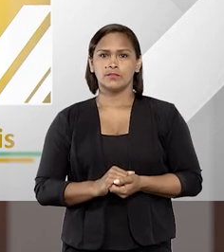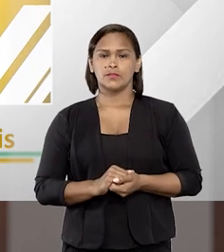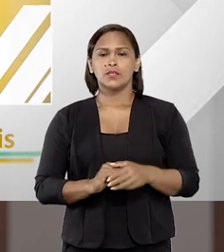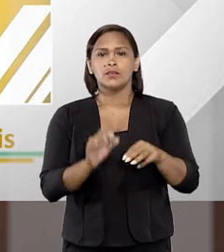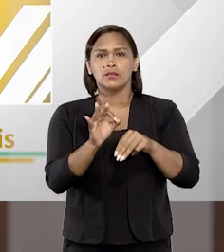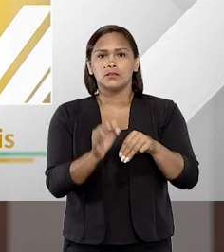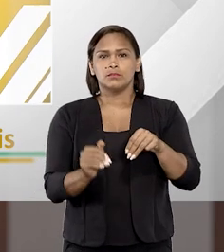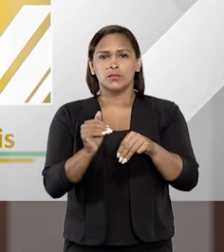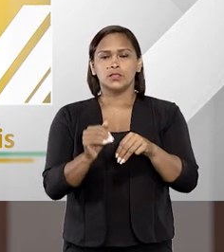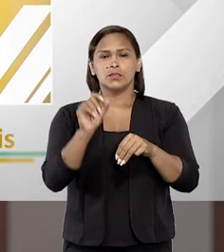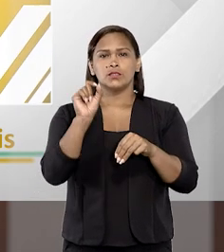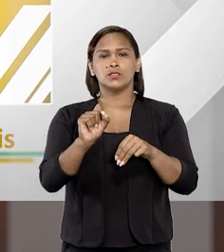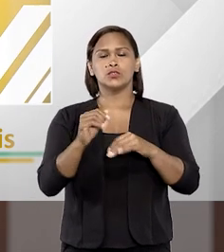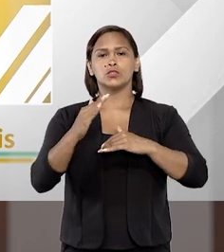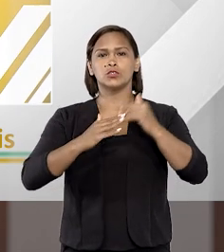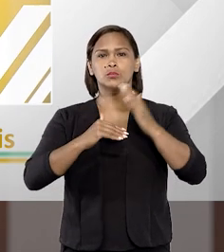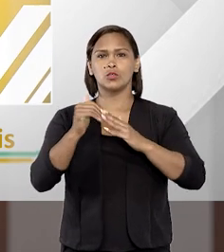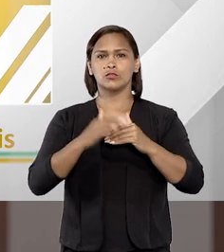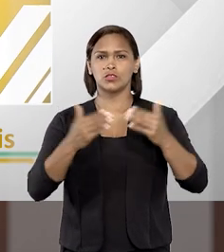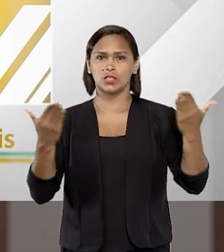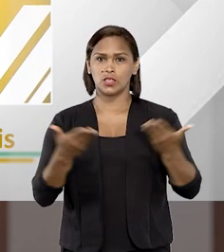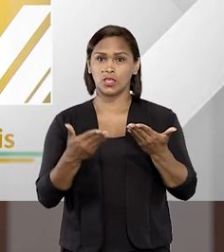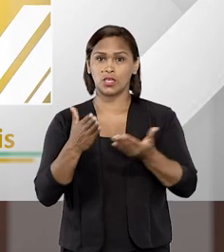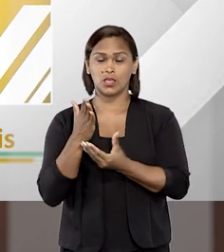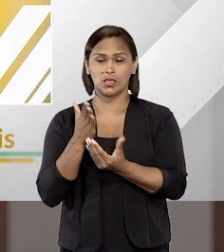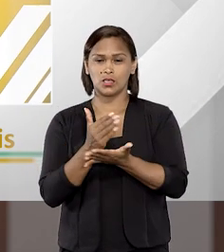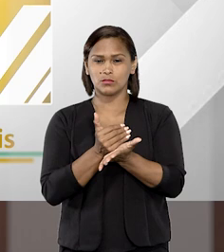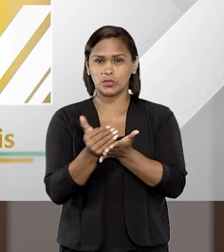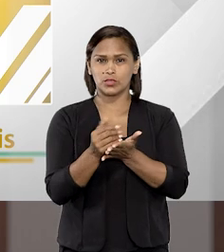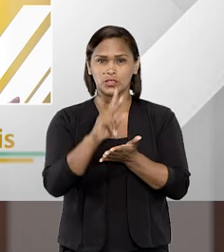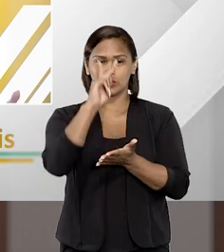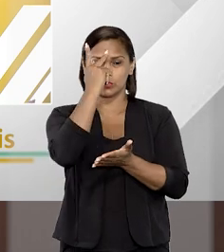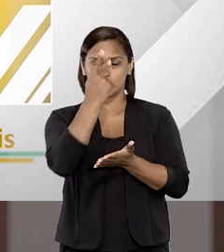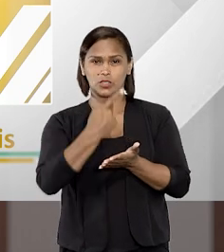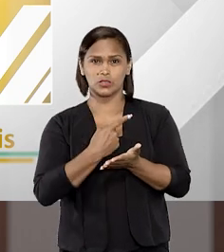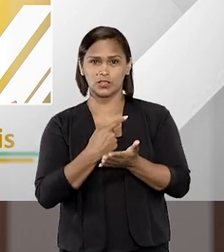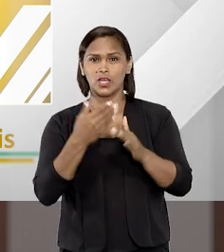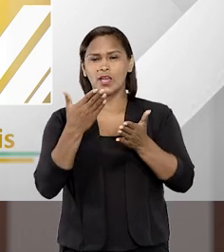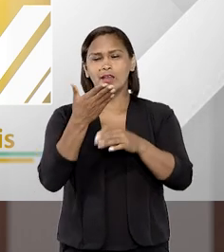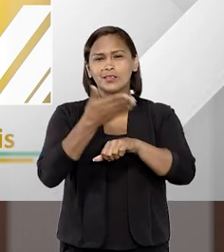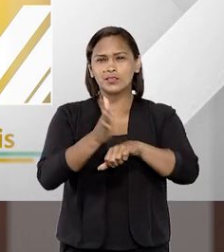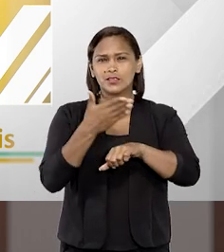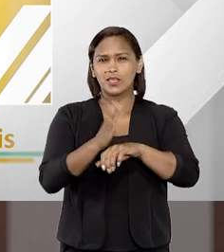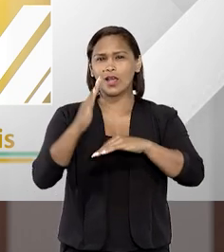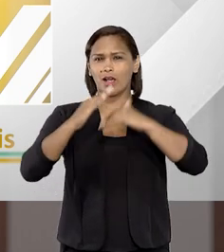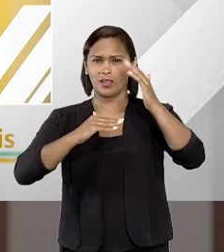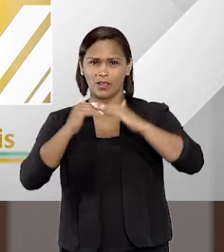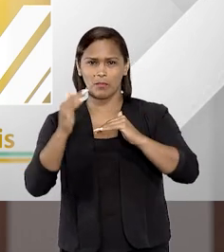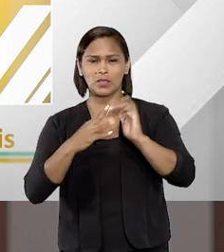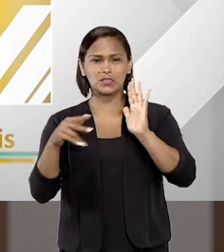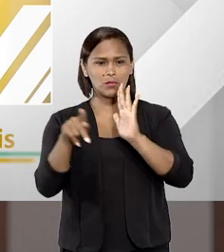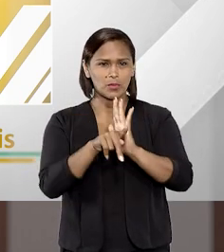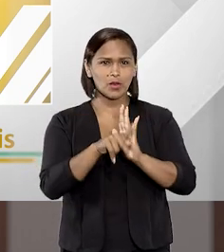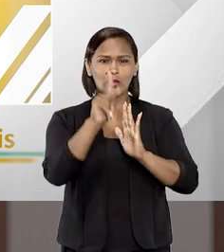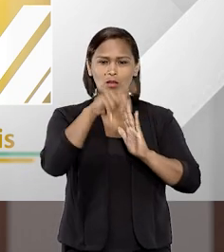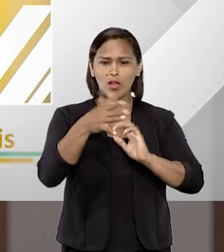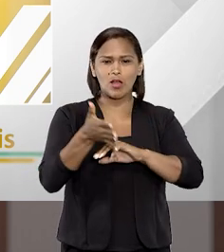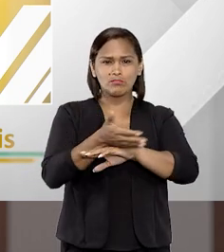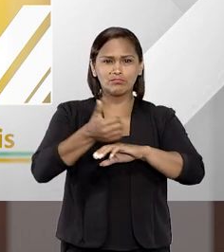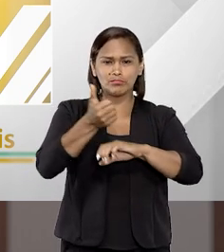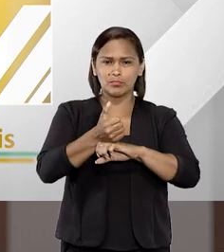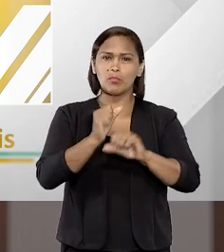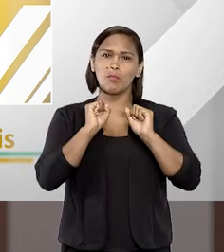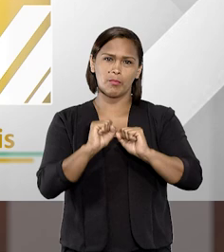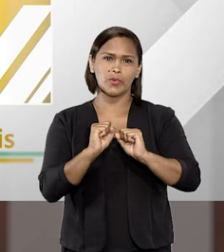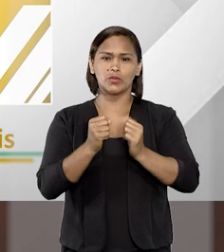ministros que os profissionais atuantes nesse procedimento de reconhecimento eles são treinados e capacitados para que estejam